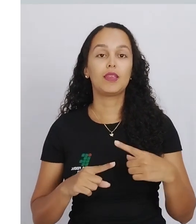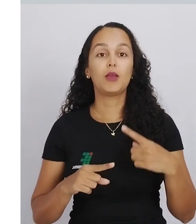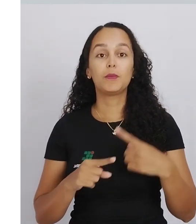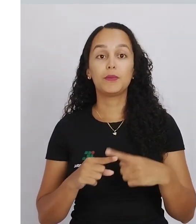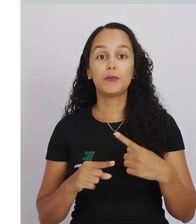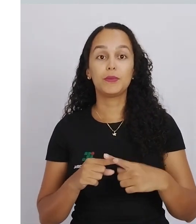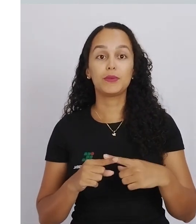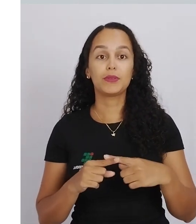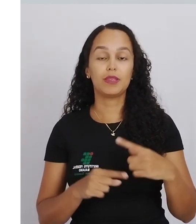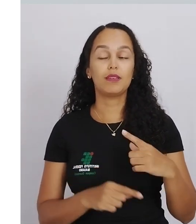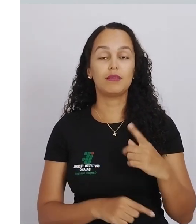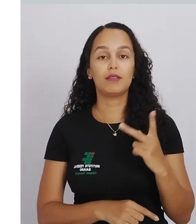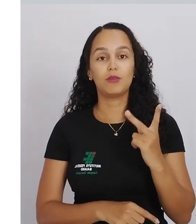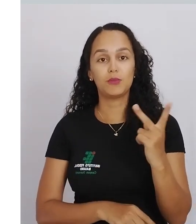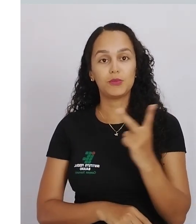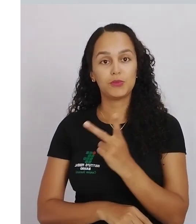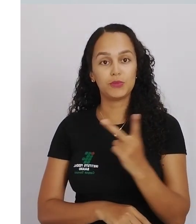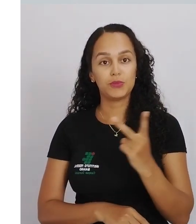é,